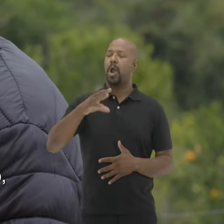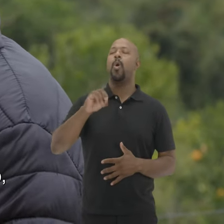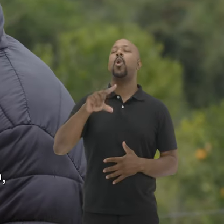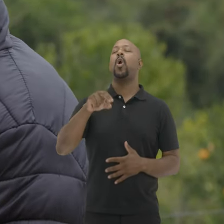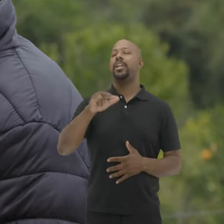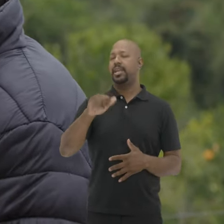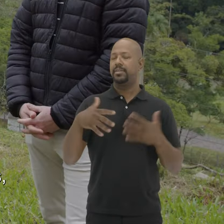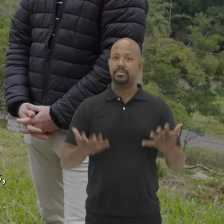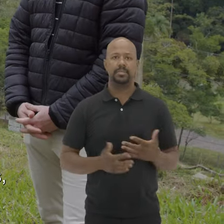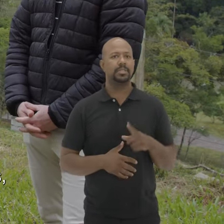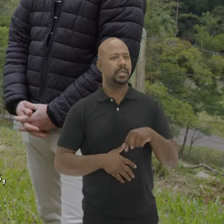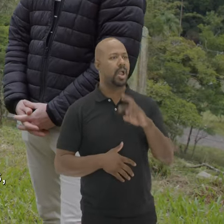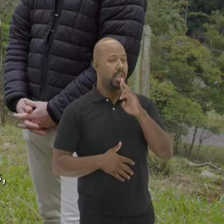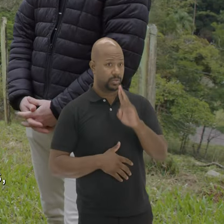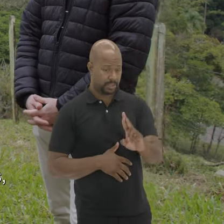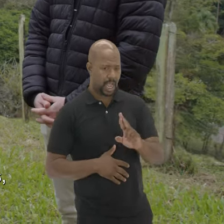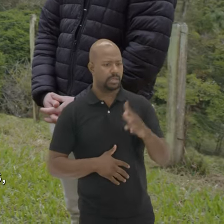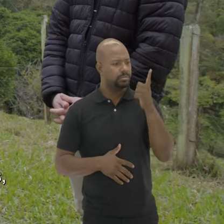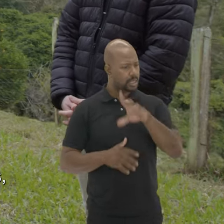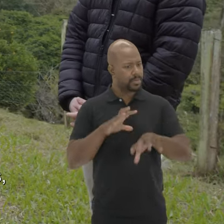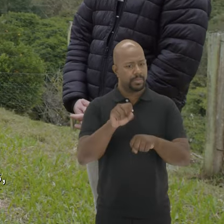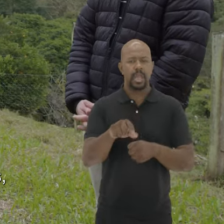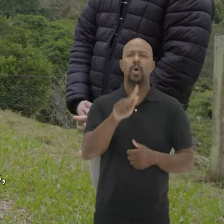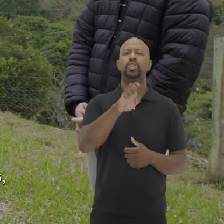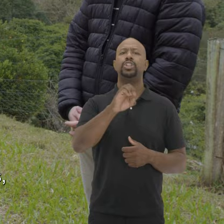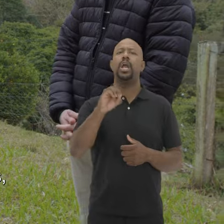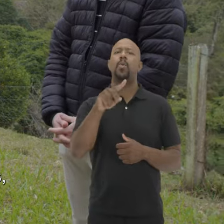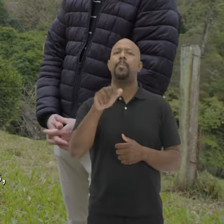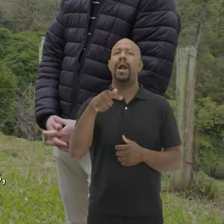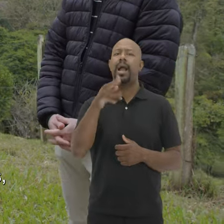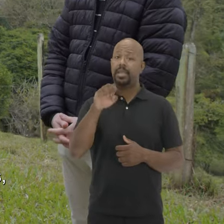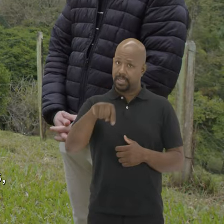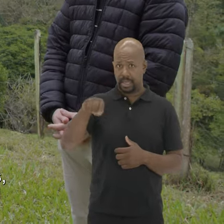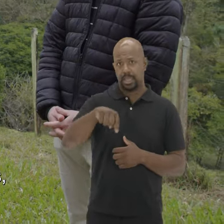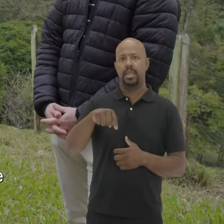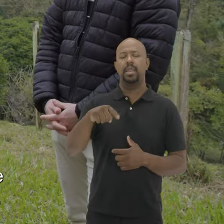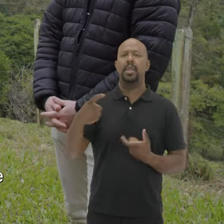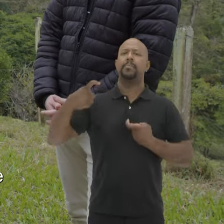quarta colônia. E um dos resultados, conquistas, é o Geoparque da Quarta